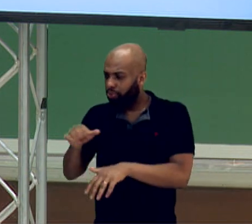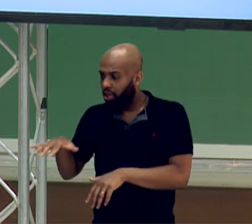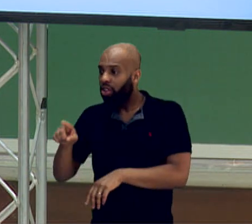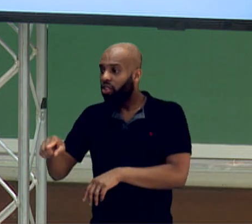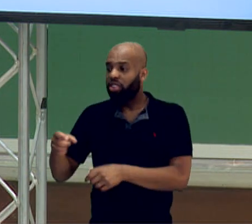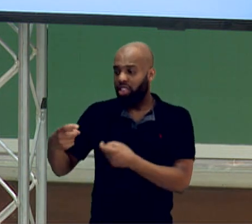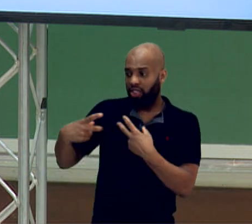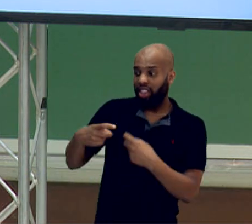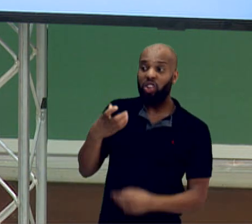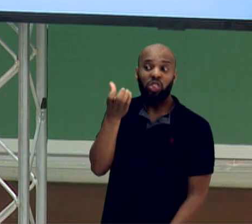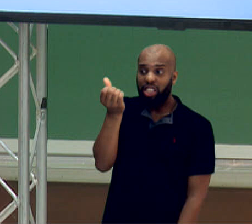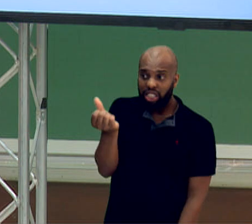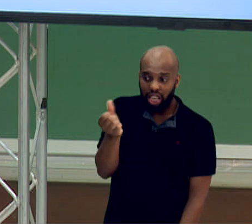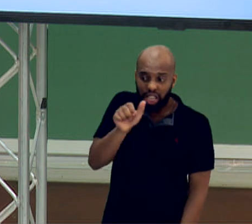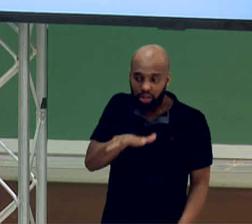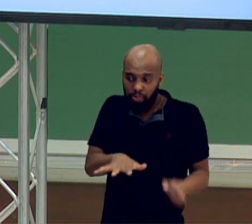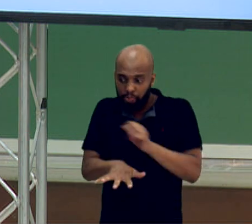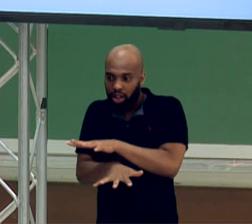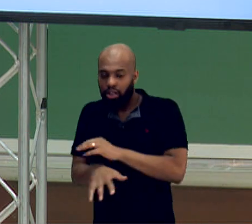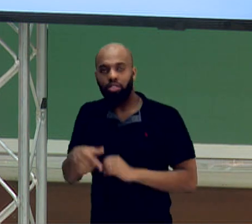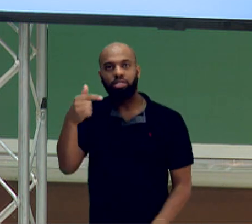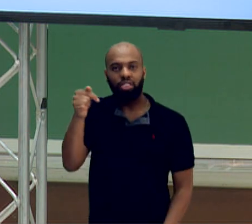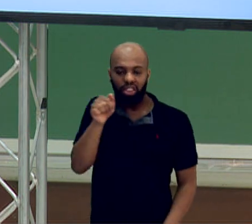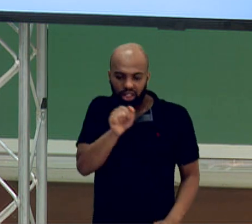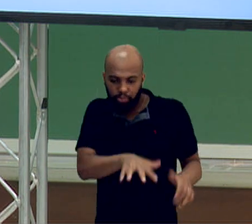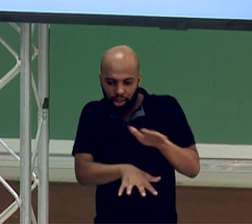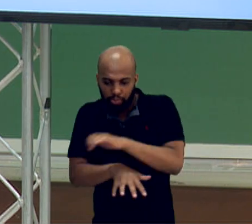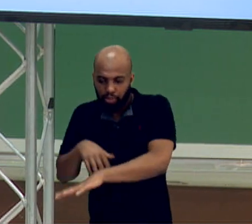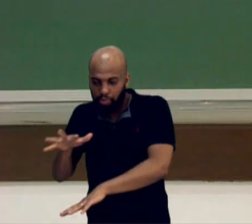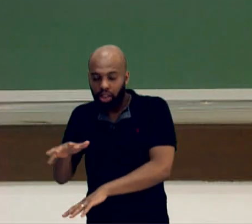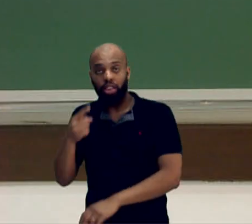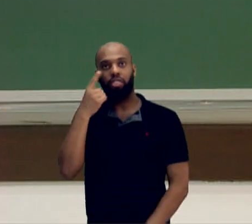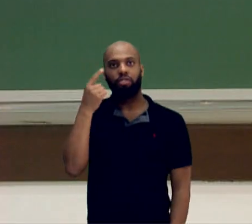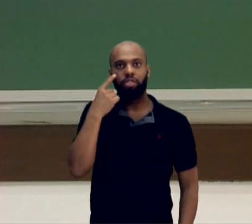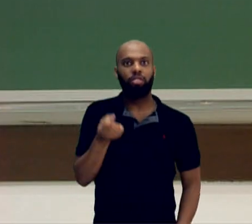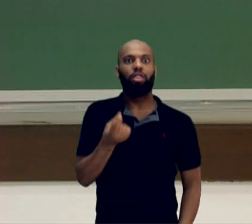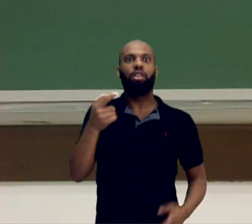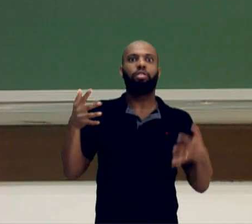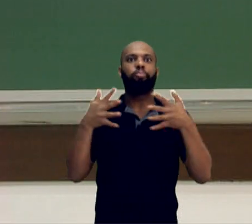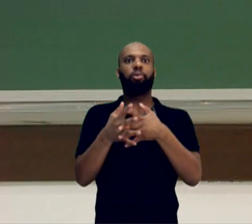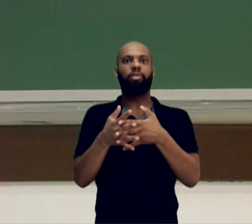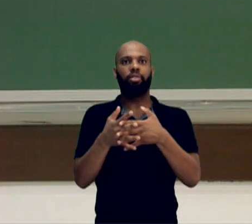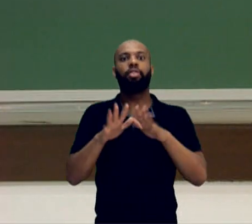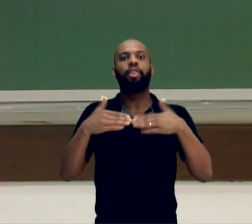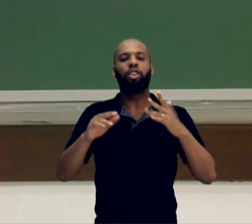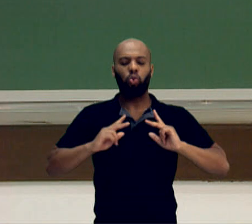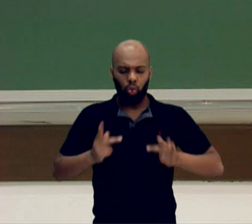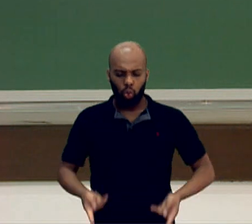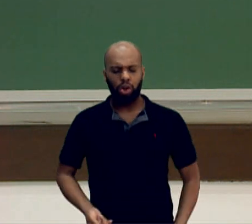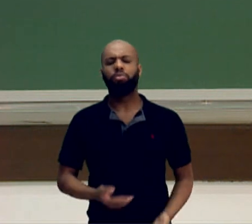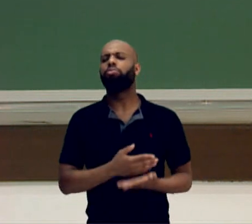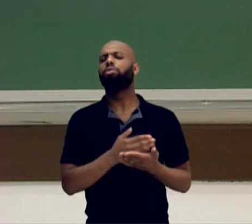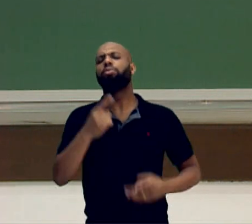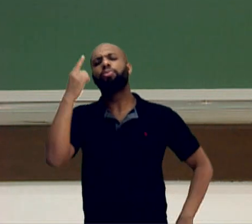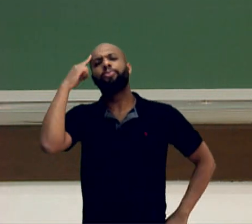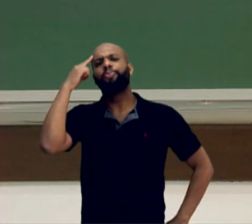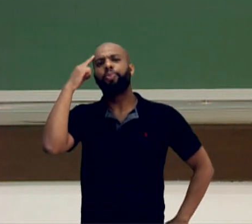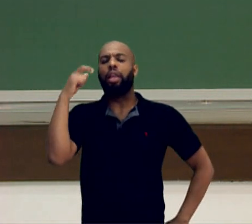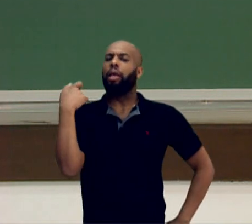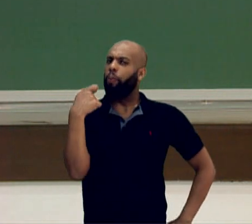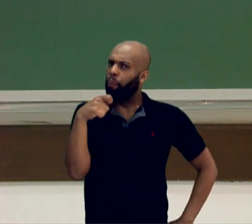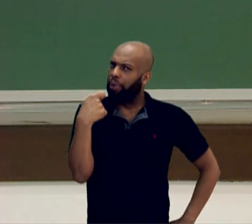O professor Fábio tem a mão um pouquinho maior que a minha. Daí aconteceu o quê? O dele não deu 4 palmos e 4 dedos. O